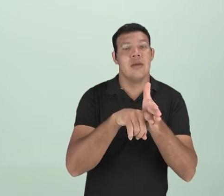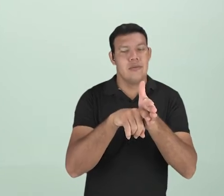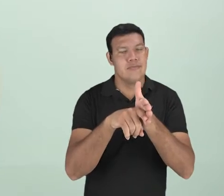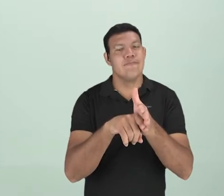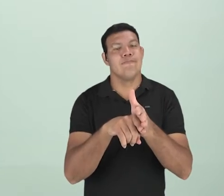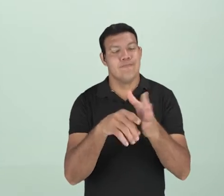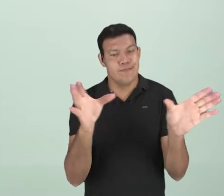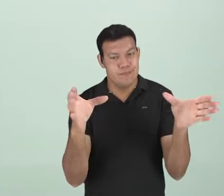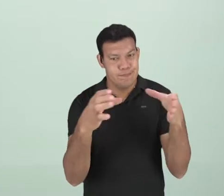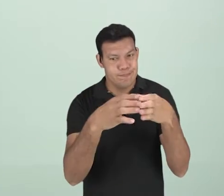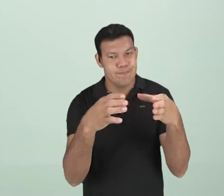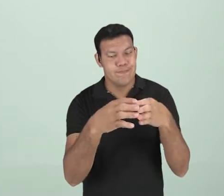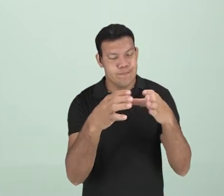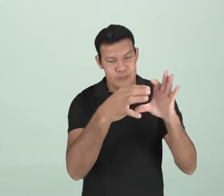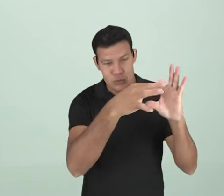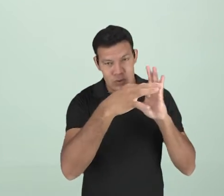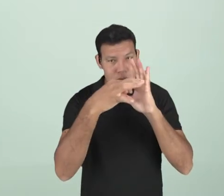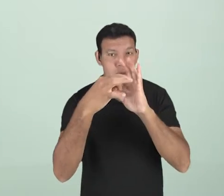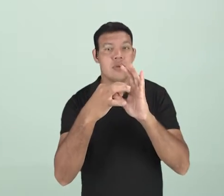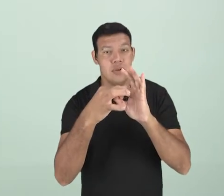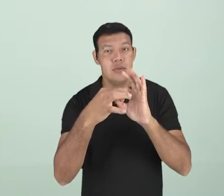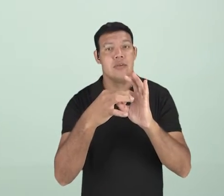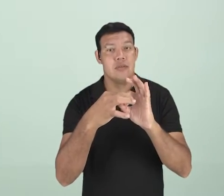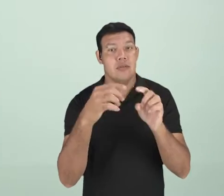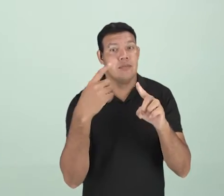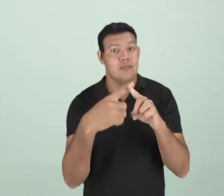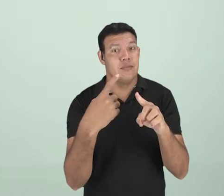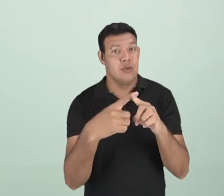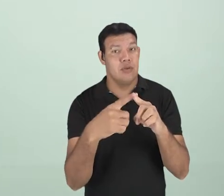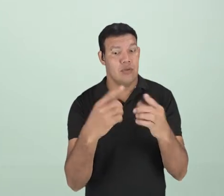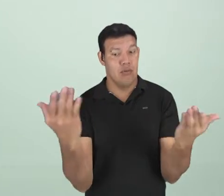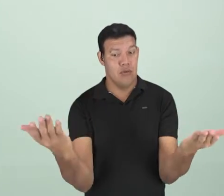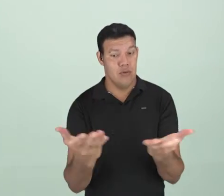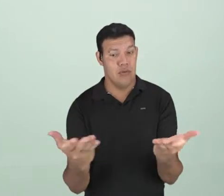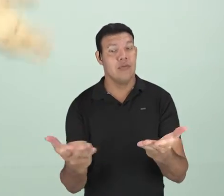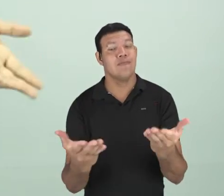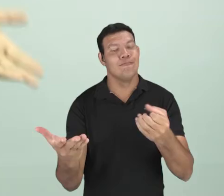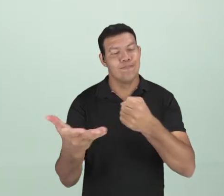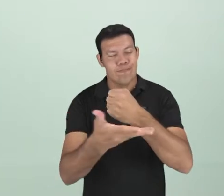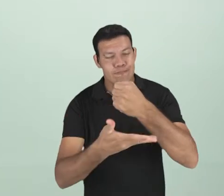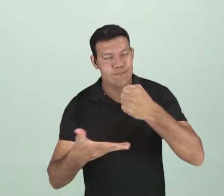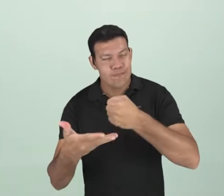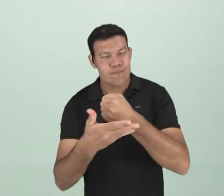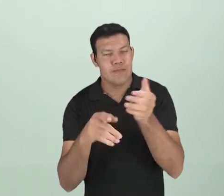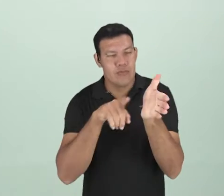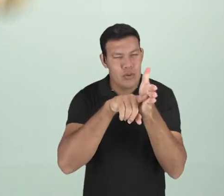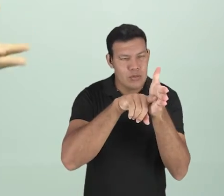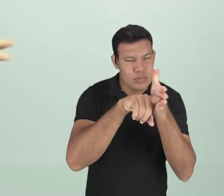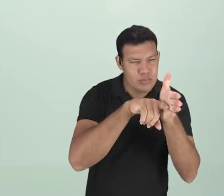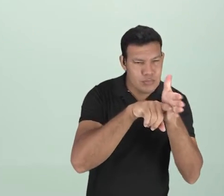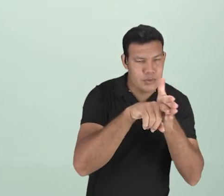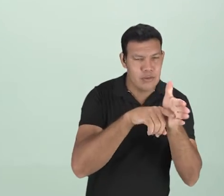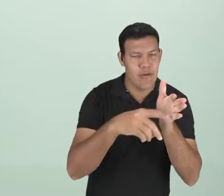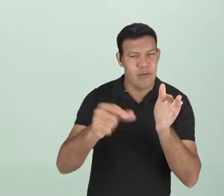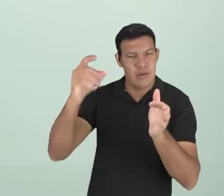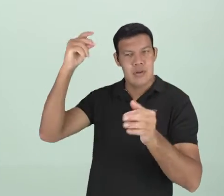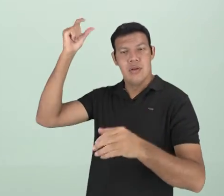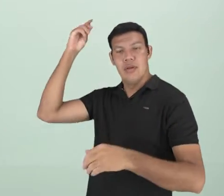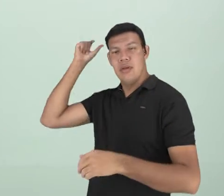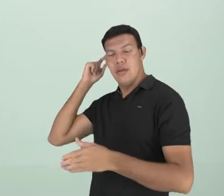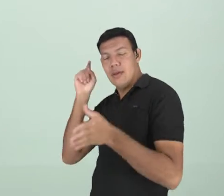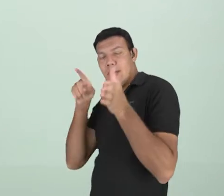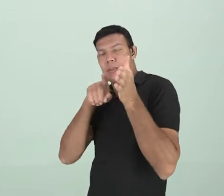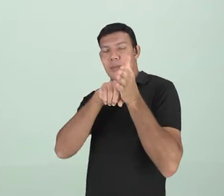todo um contexto, porque tudo que nós temos hoje se baseia em pesquisa. Um dia ela foi pesquisa e depois